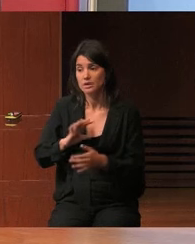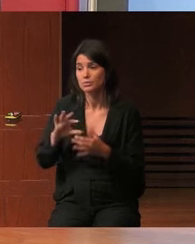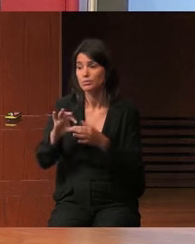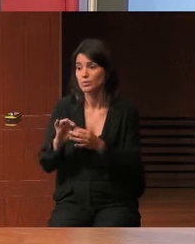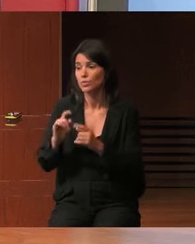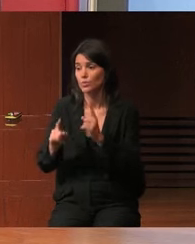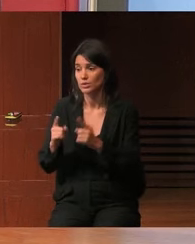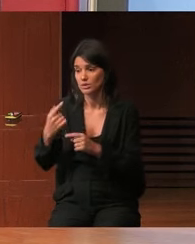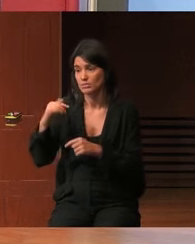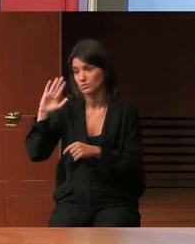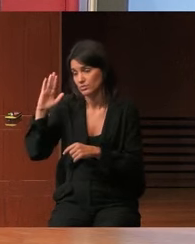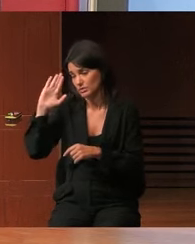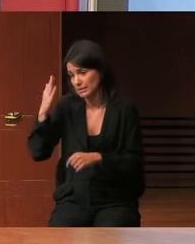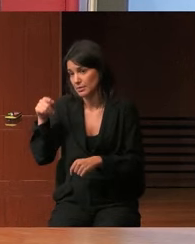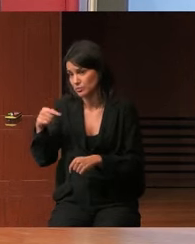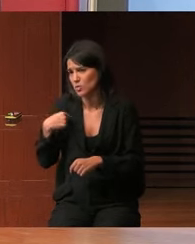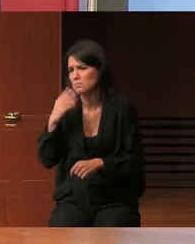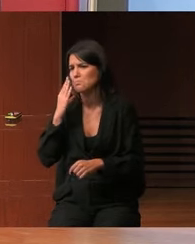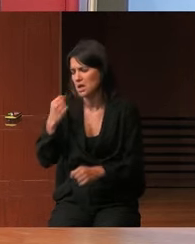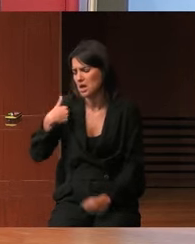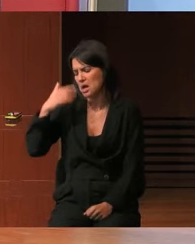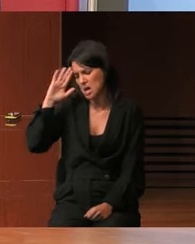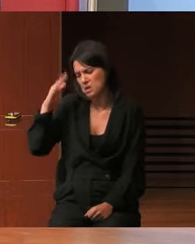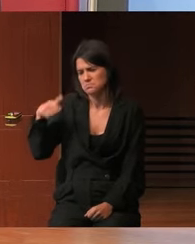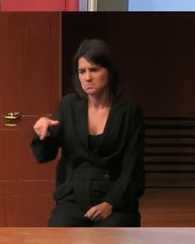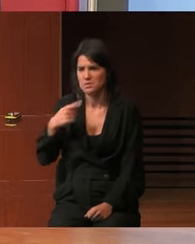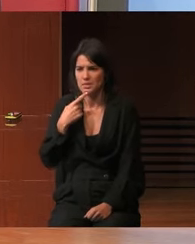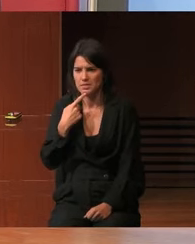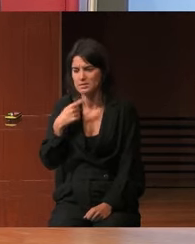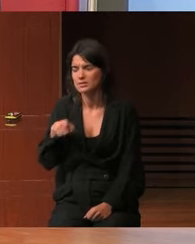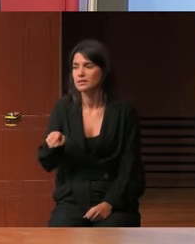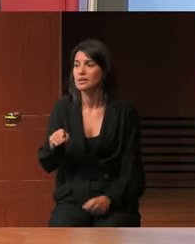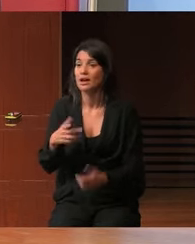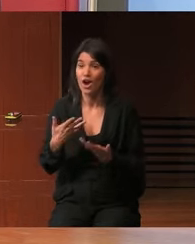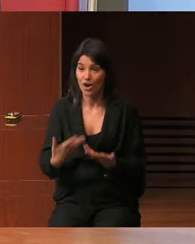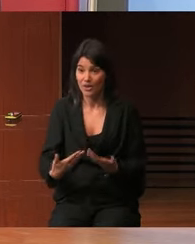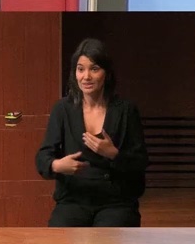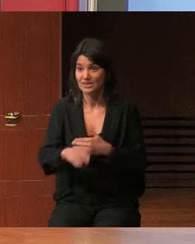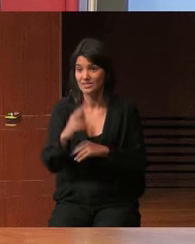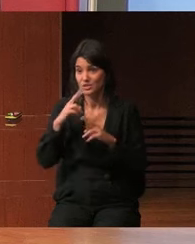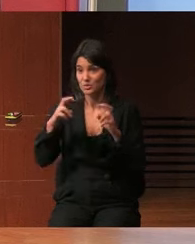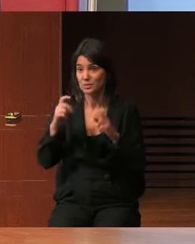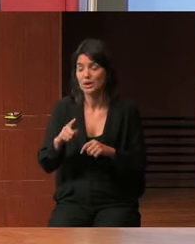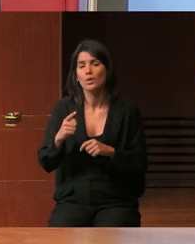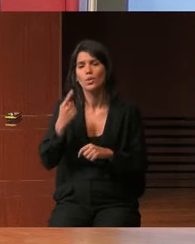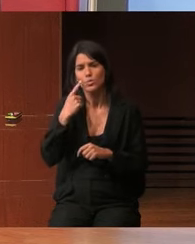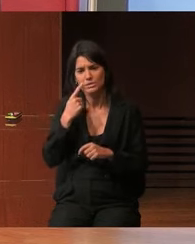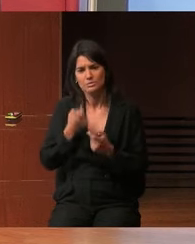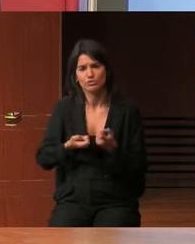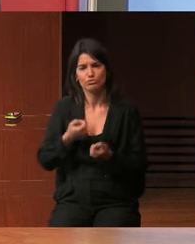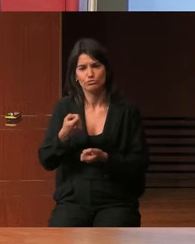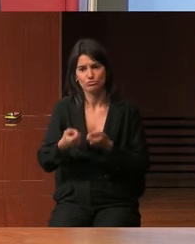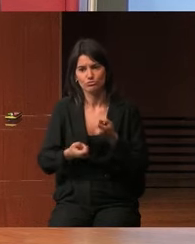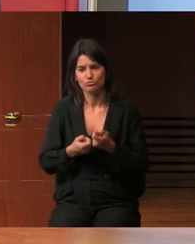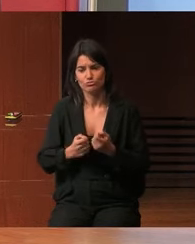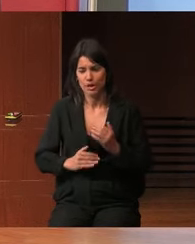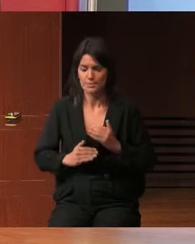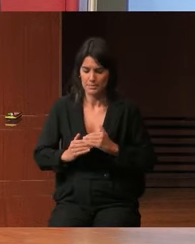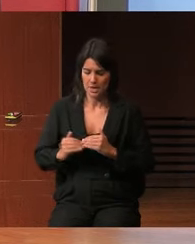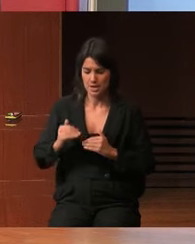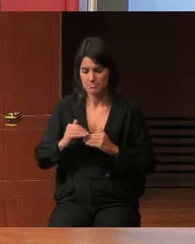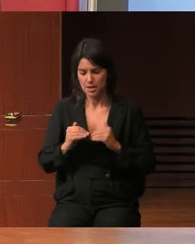aquilo que nós sabemos sobre esse tema. O que é que nós achamos que sabemos? E o que nós temos a descobrir é que a confiança, o conhecimento cresce devagarinho, vamos acrescentando os